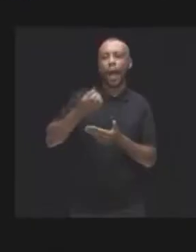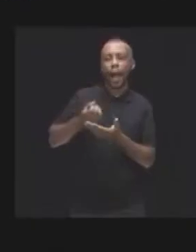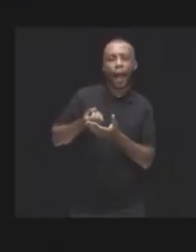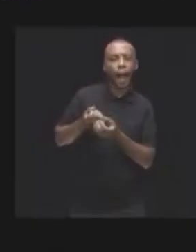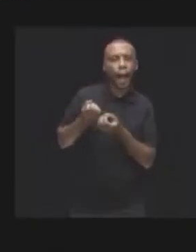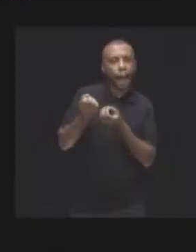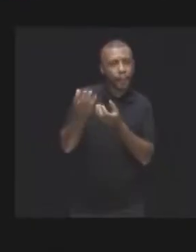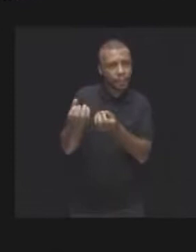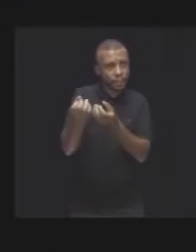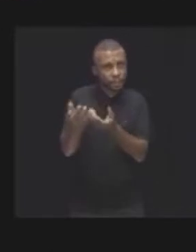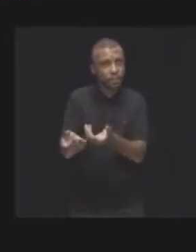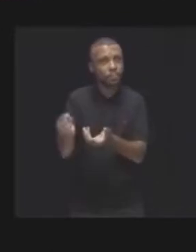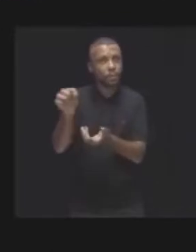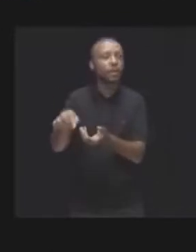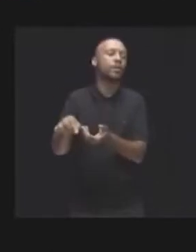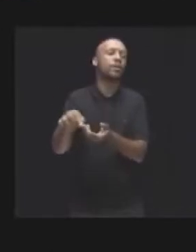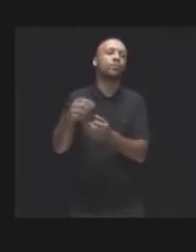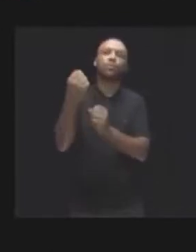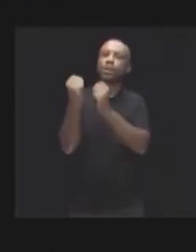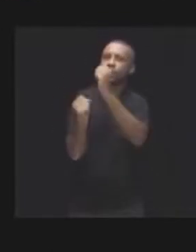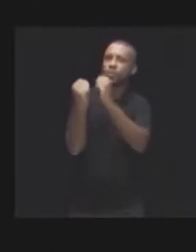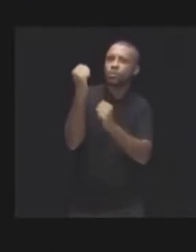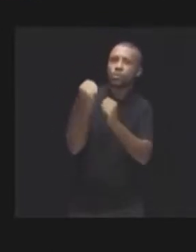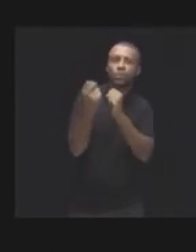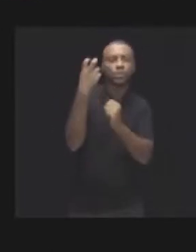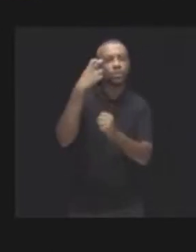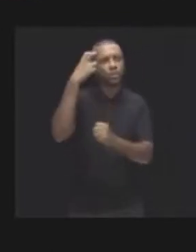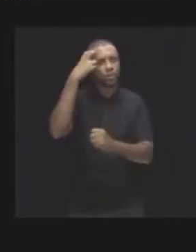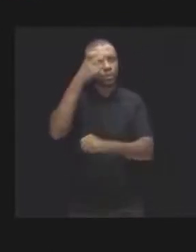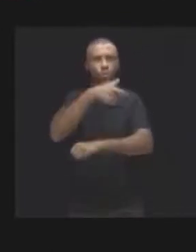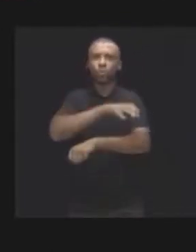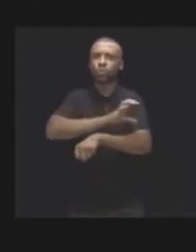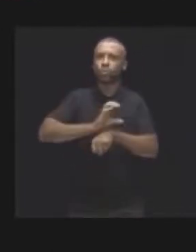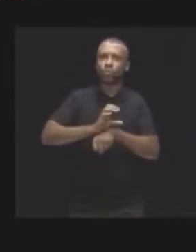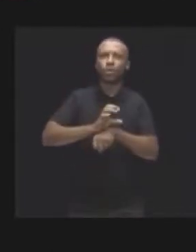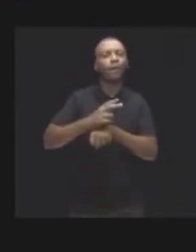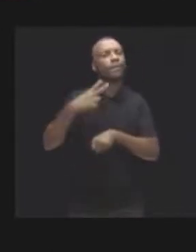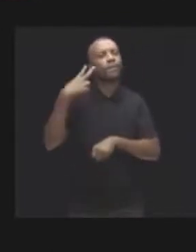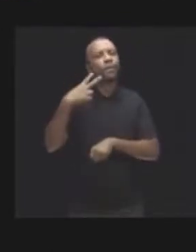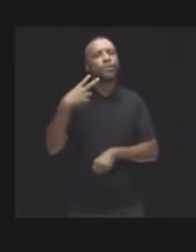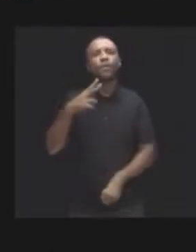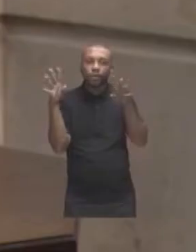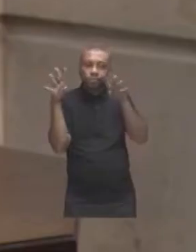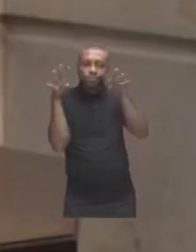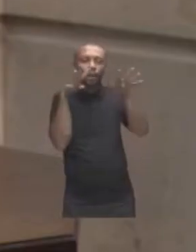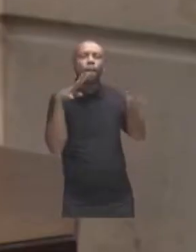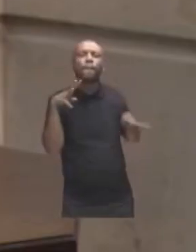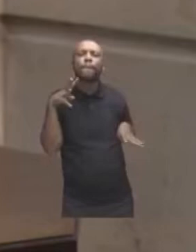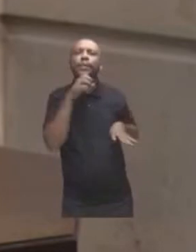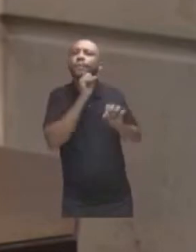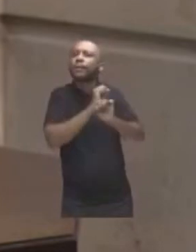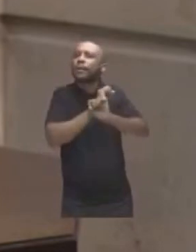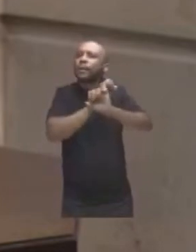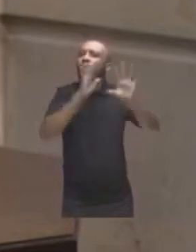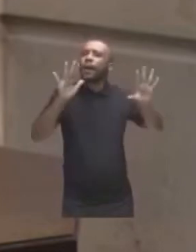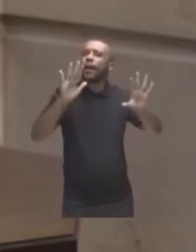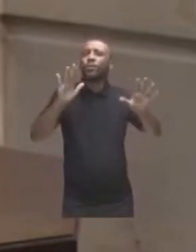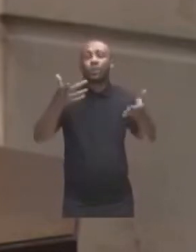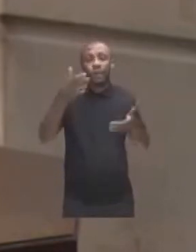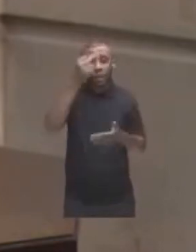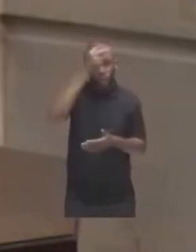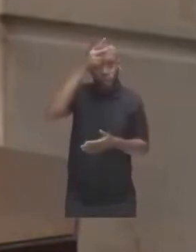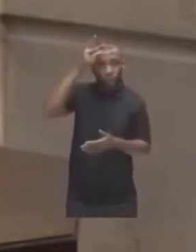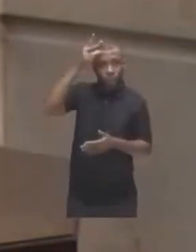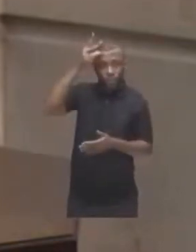condição de saúde específica e o projeto que inclui na Lei nº 5.242 o Instituto Lar,